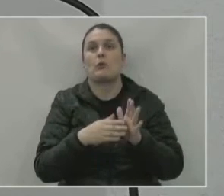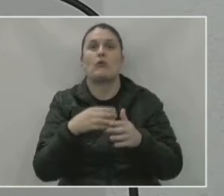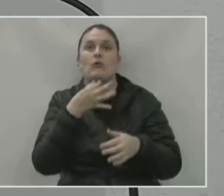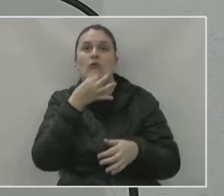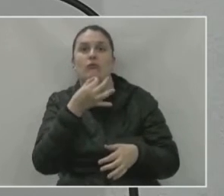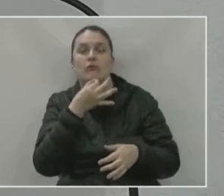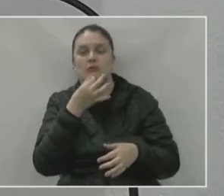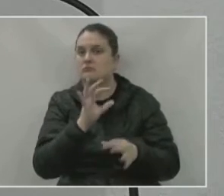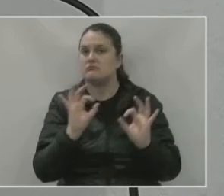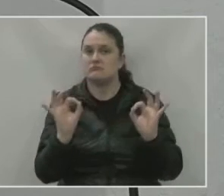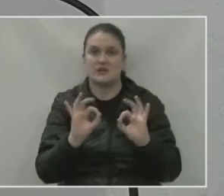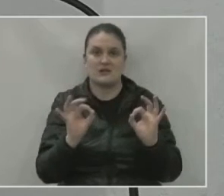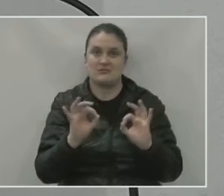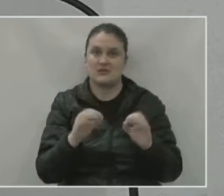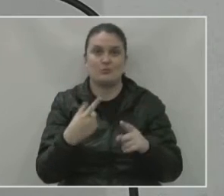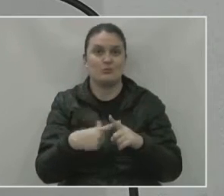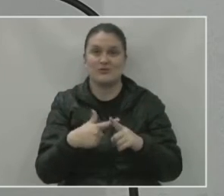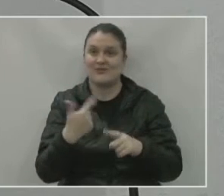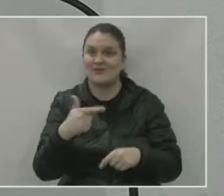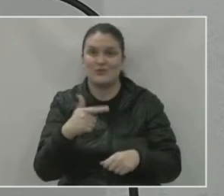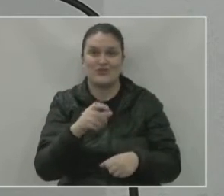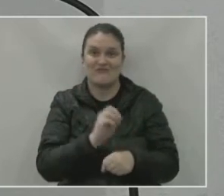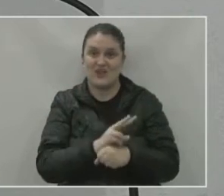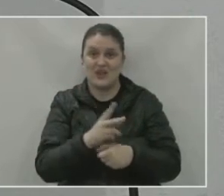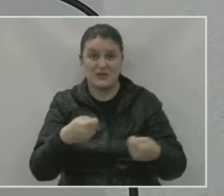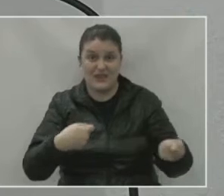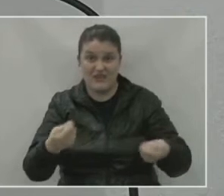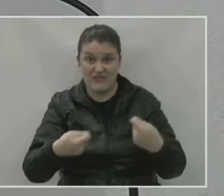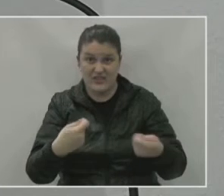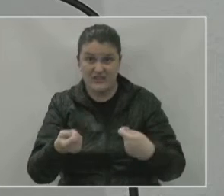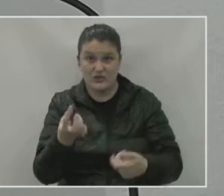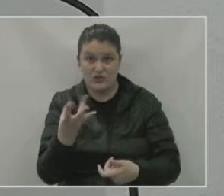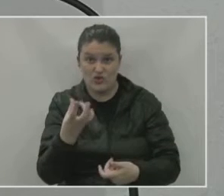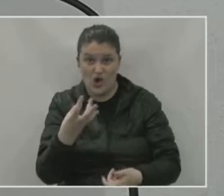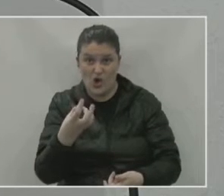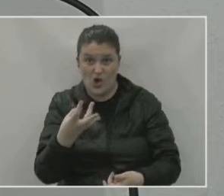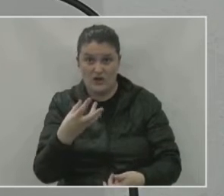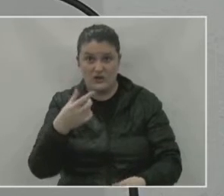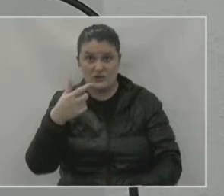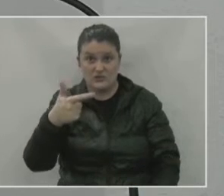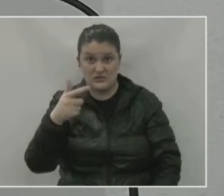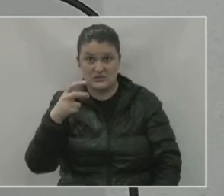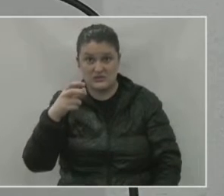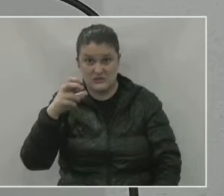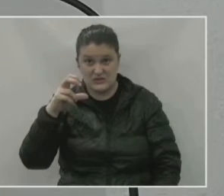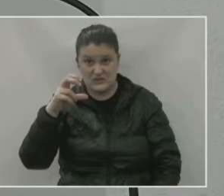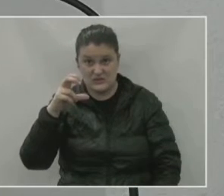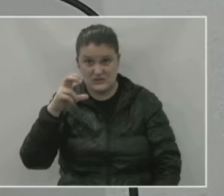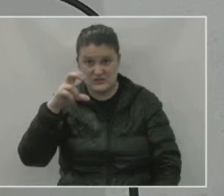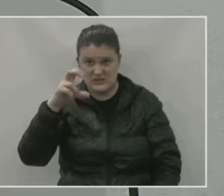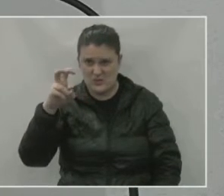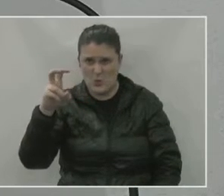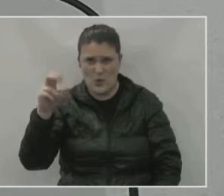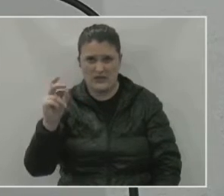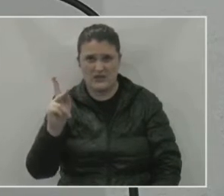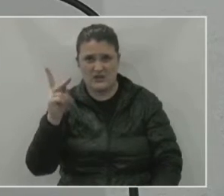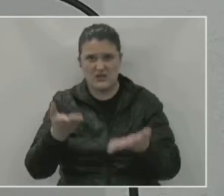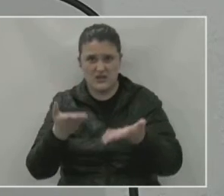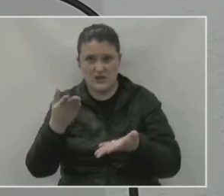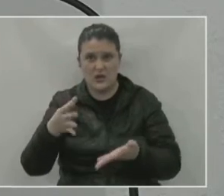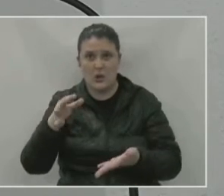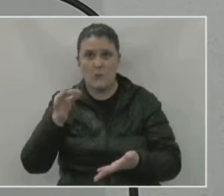sugestiona. Tá? Então, um traficante com 290 quilos de droga, de maconha, vindo lá do exterior, isso a gente